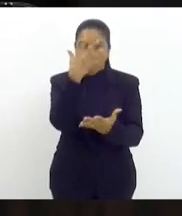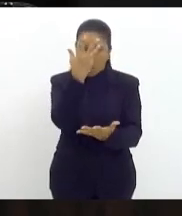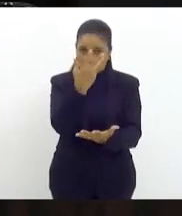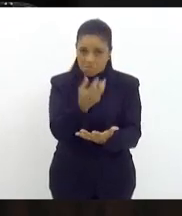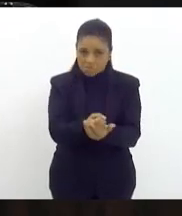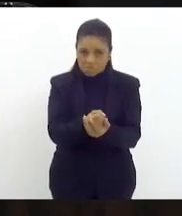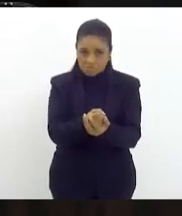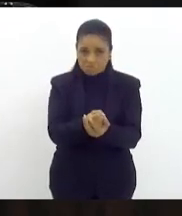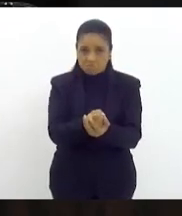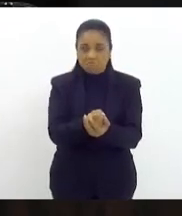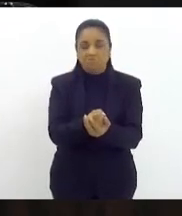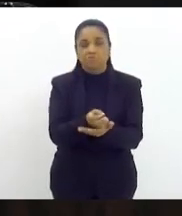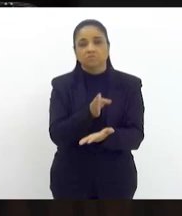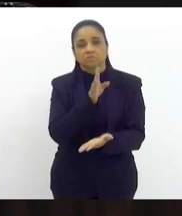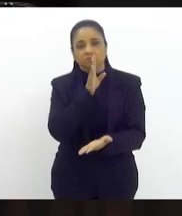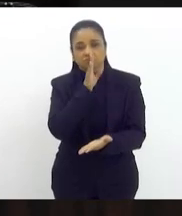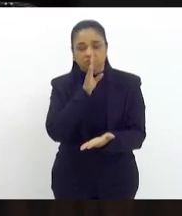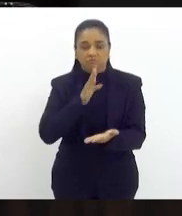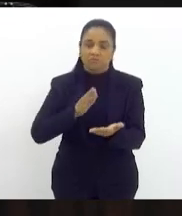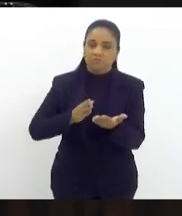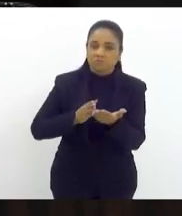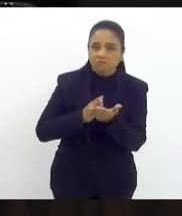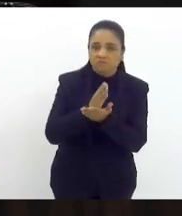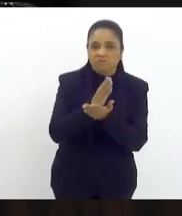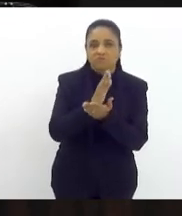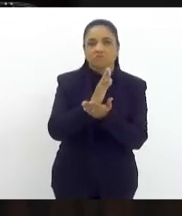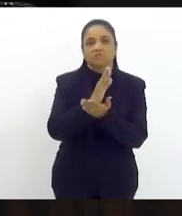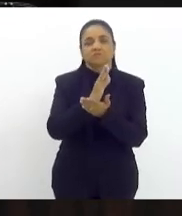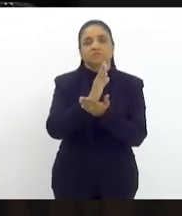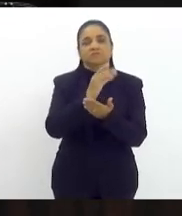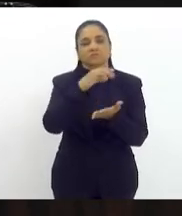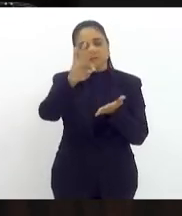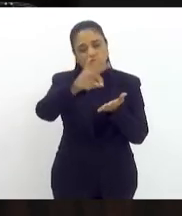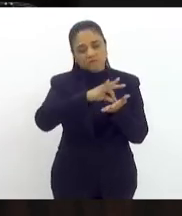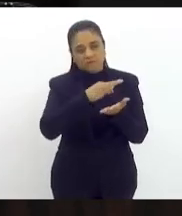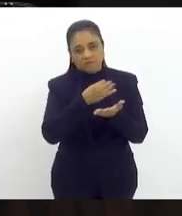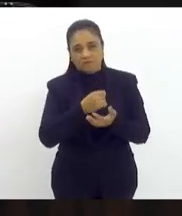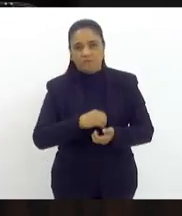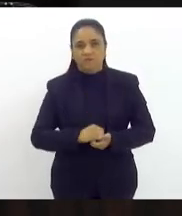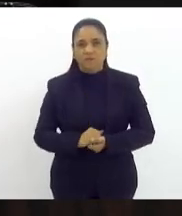aprovam, permaneçam como estão, aprovado. Vai autógrafo. autógrafo.